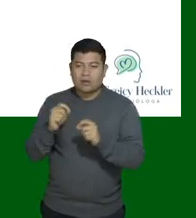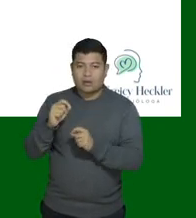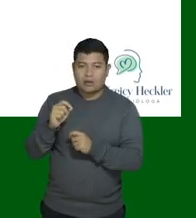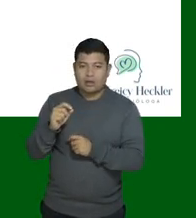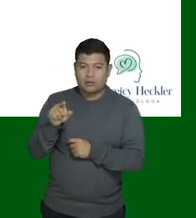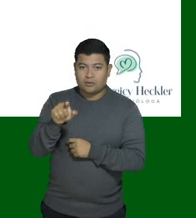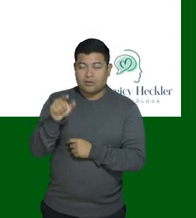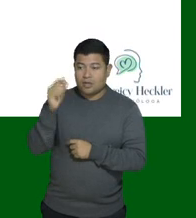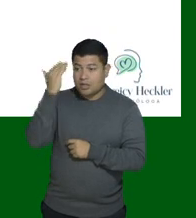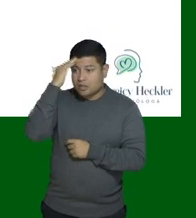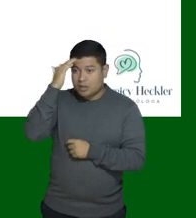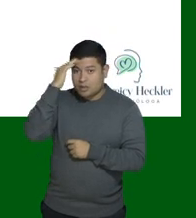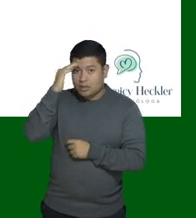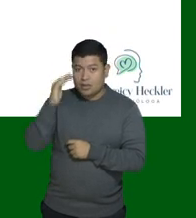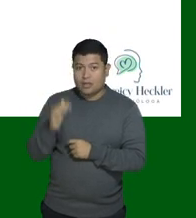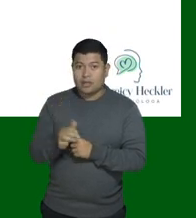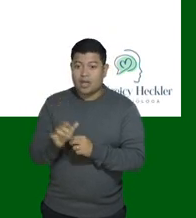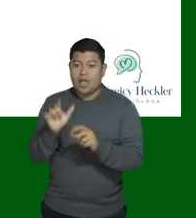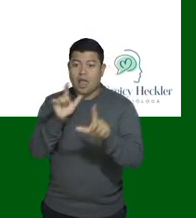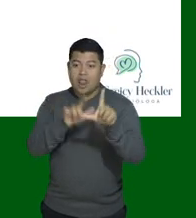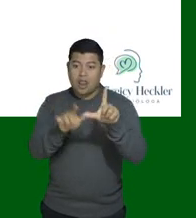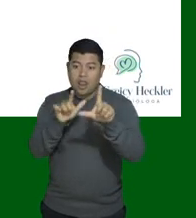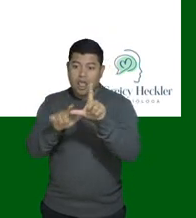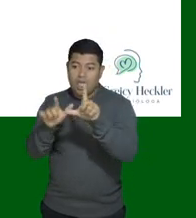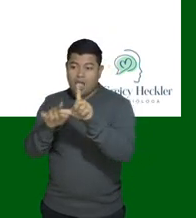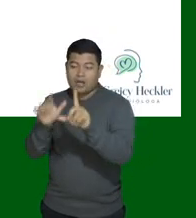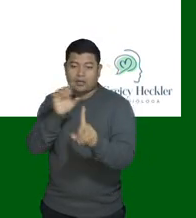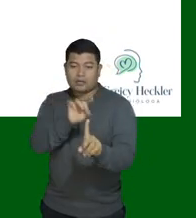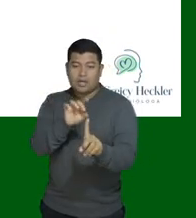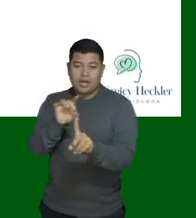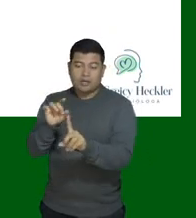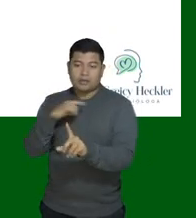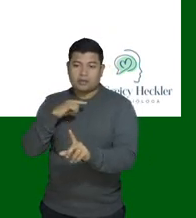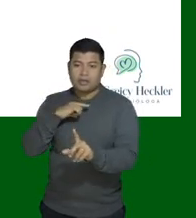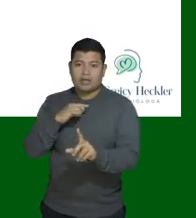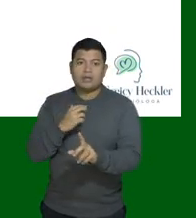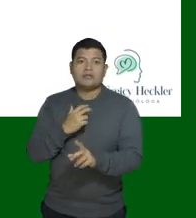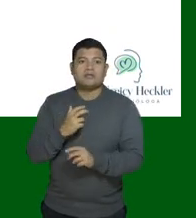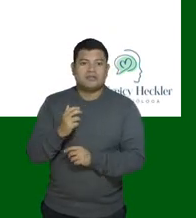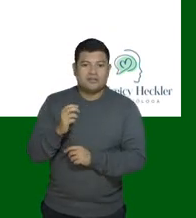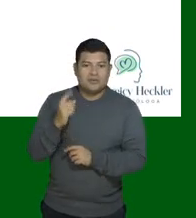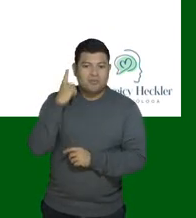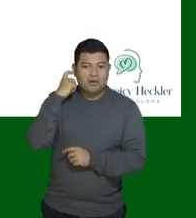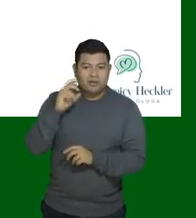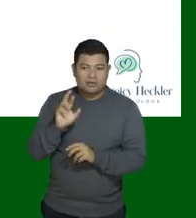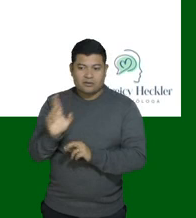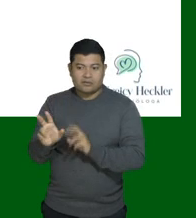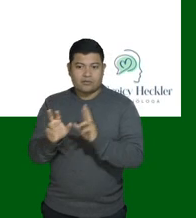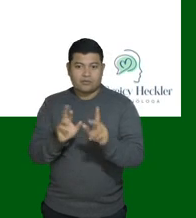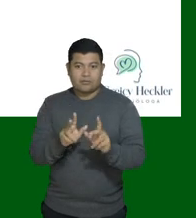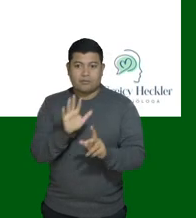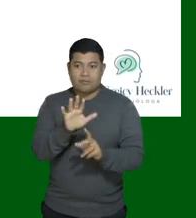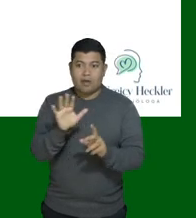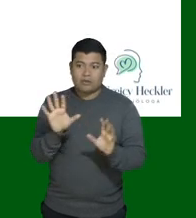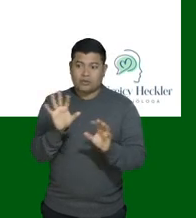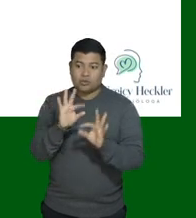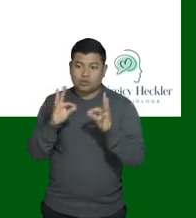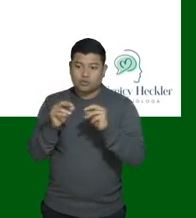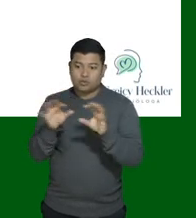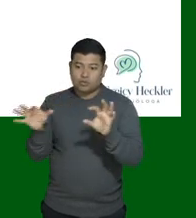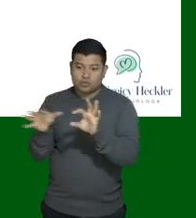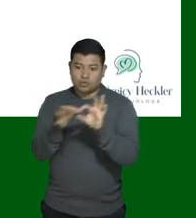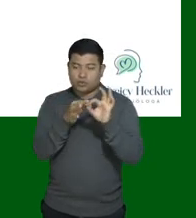entender que cada letra tem um som que forma a combinação de sons,